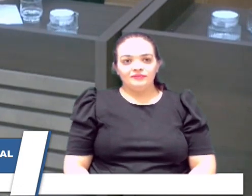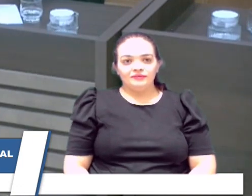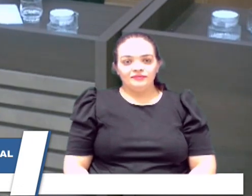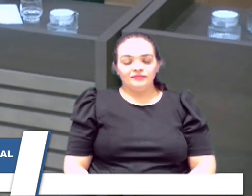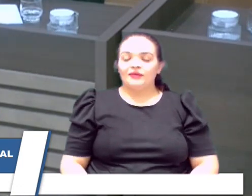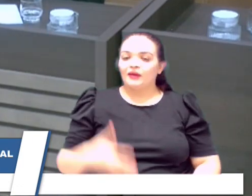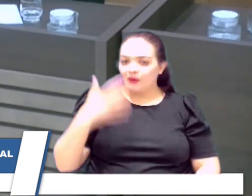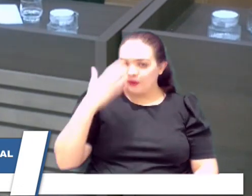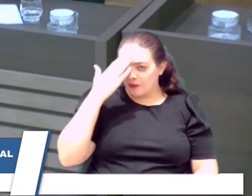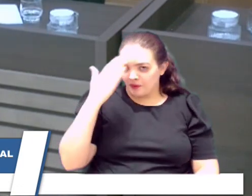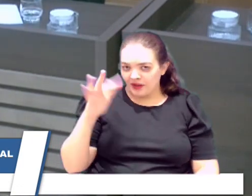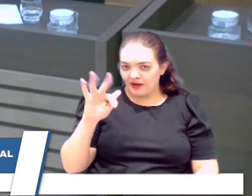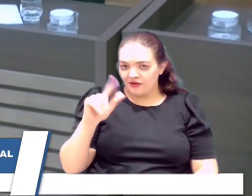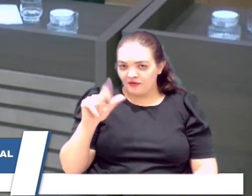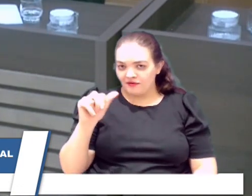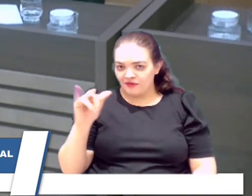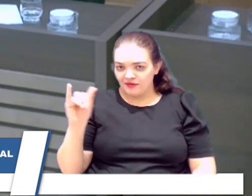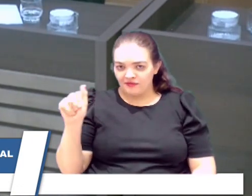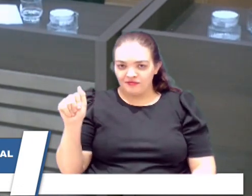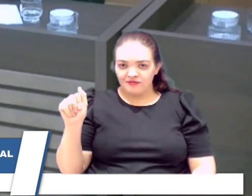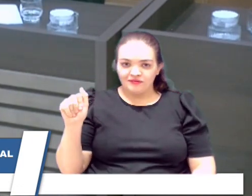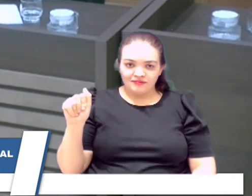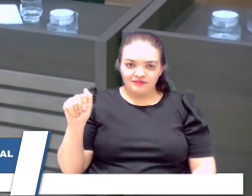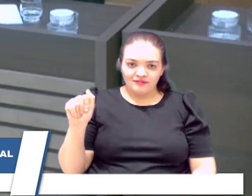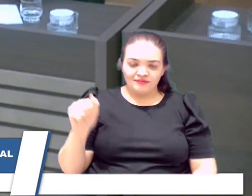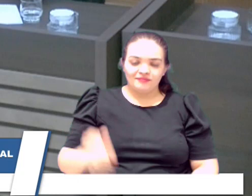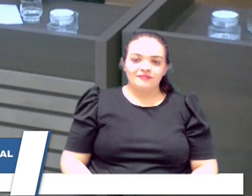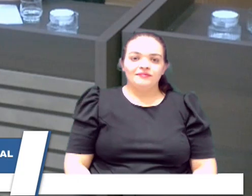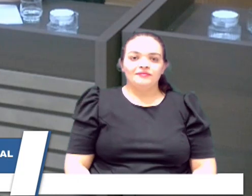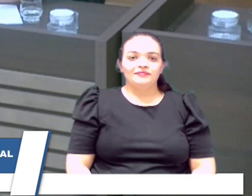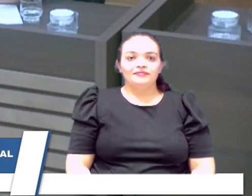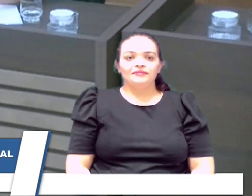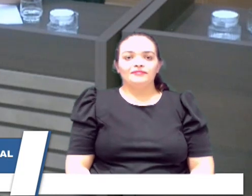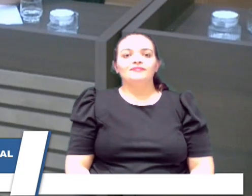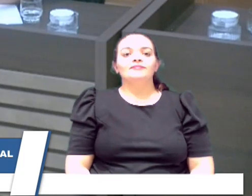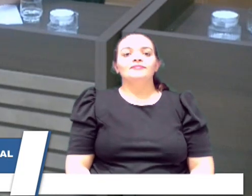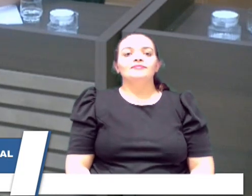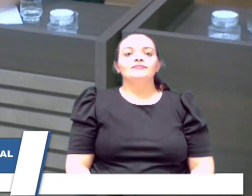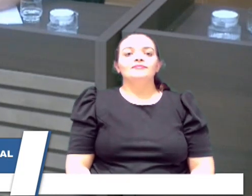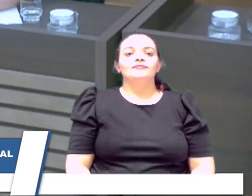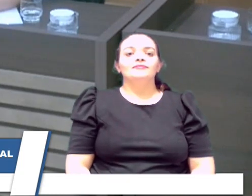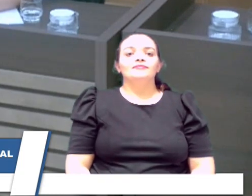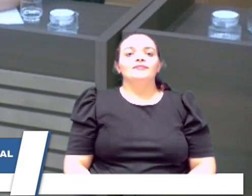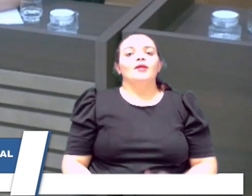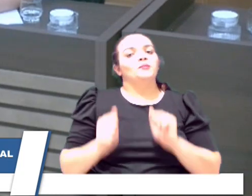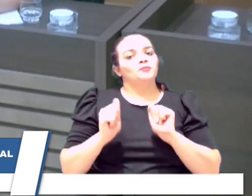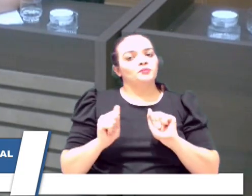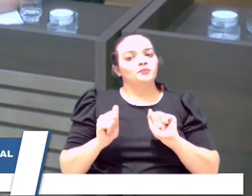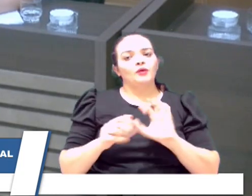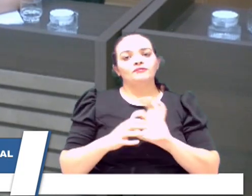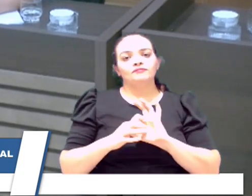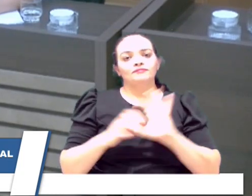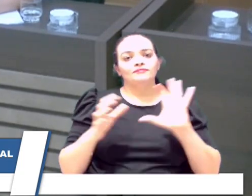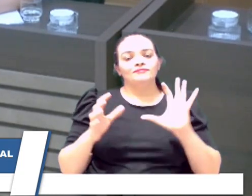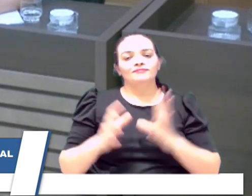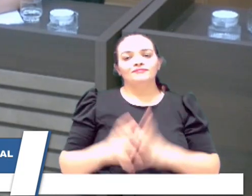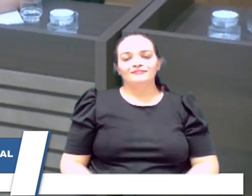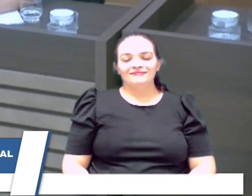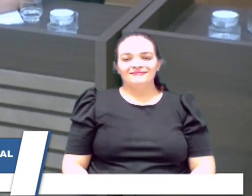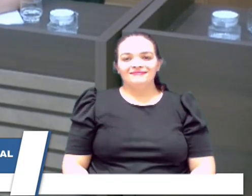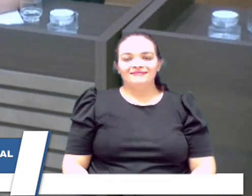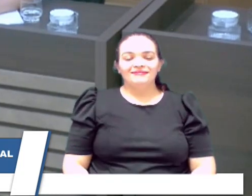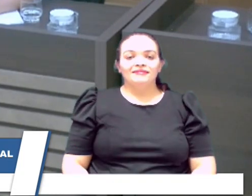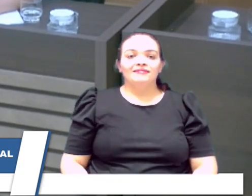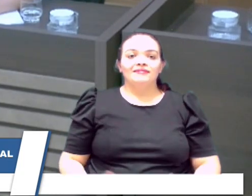Obrigado, Flávia. Pode, fica à vontade. E agora, pessoal,